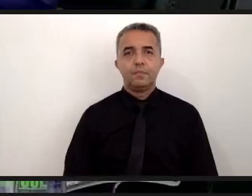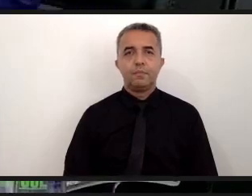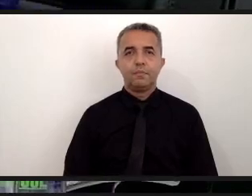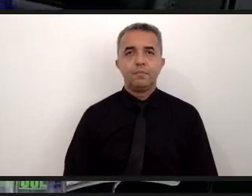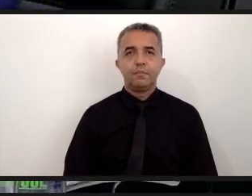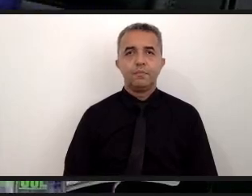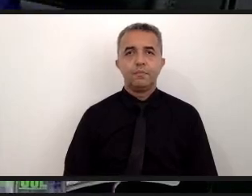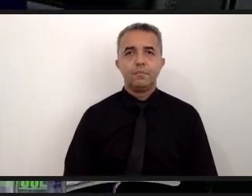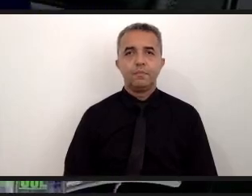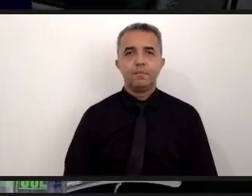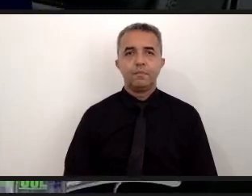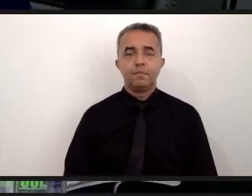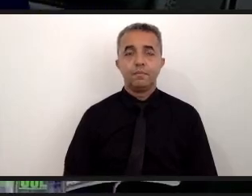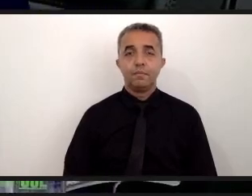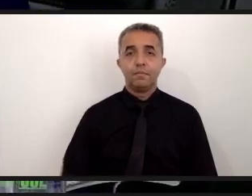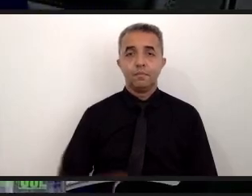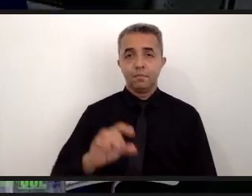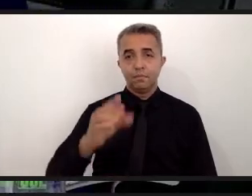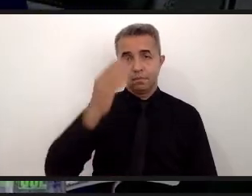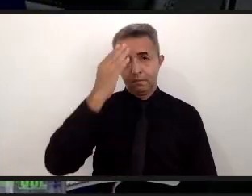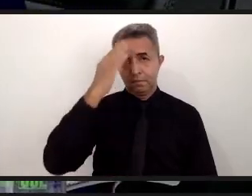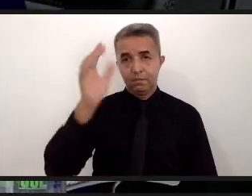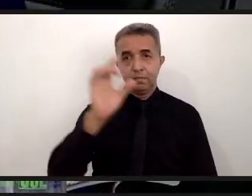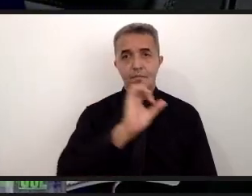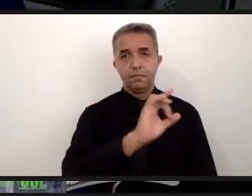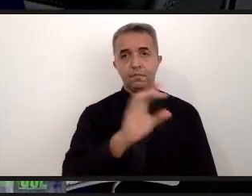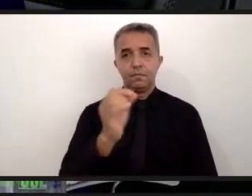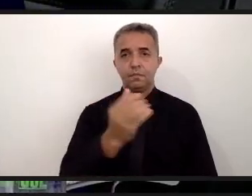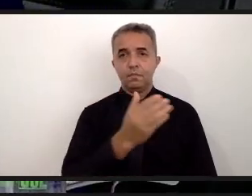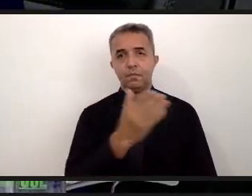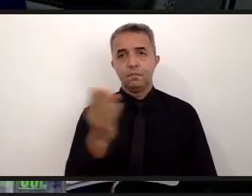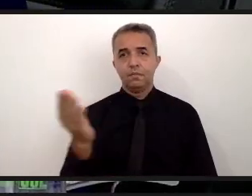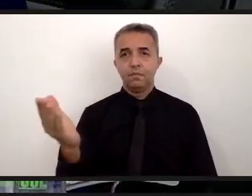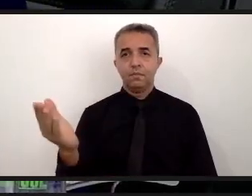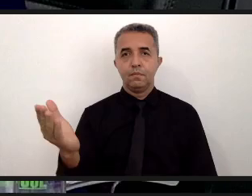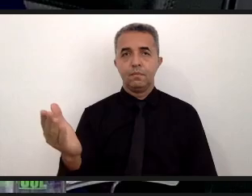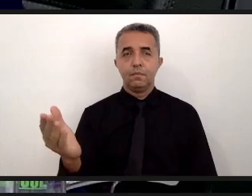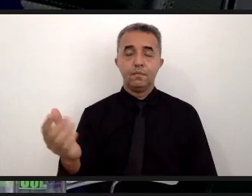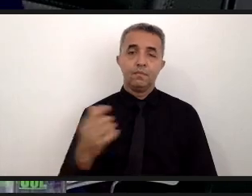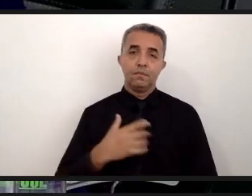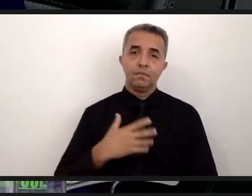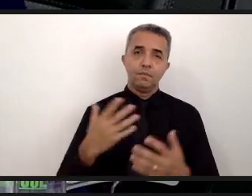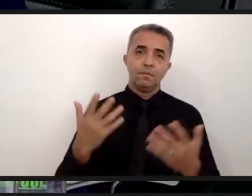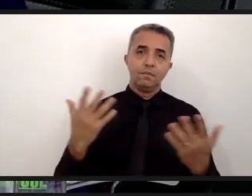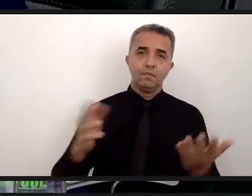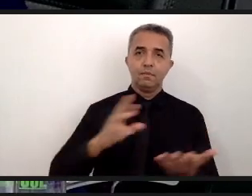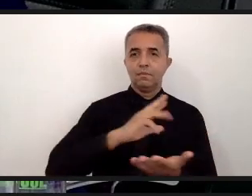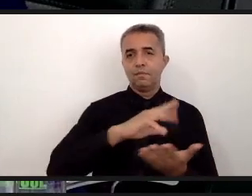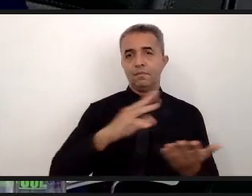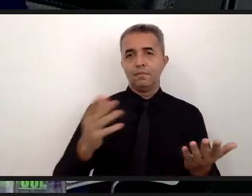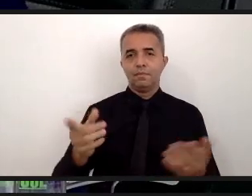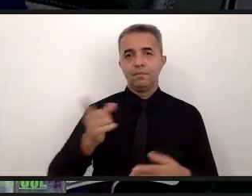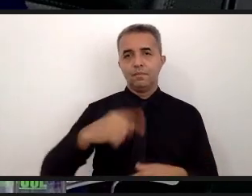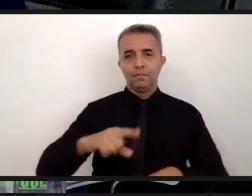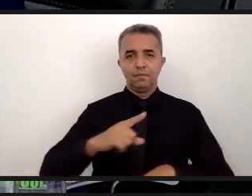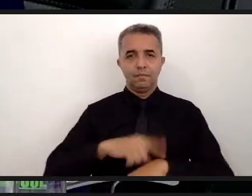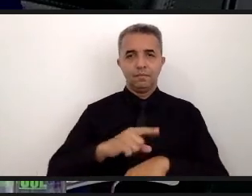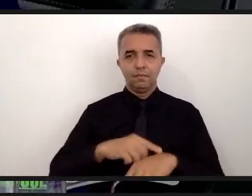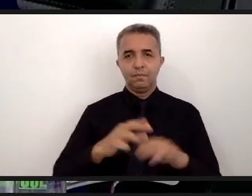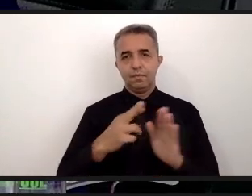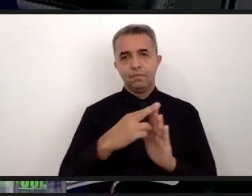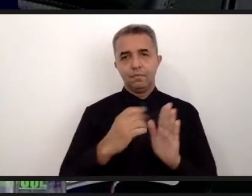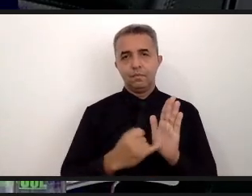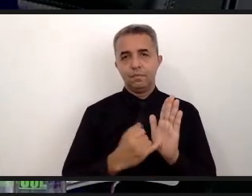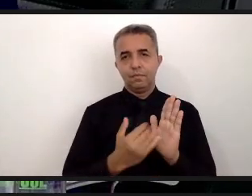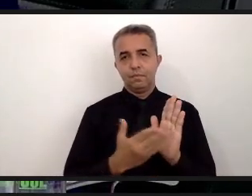Então, só tenho a agradecer a cada uma de vocês. Gostaria de abrir aqui a tribuna para mais pessoas falarem, mas nós temos um tempo regimental.